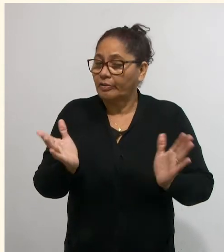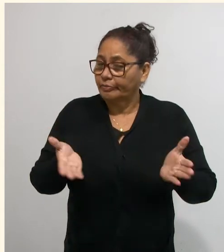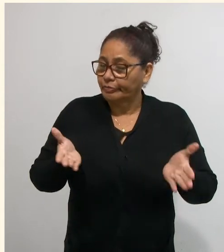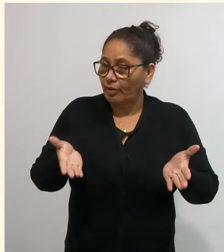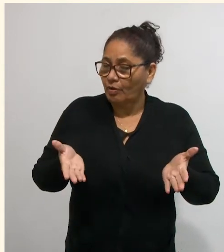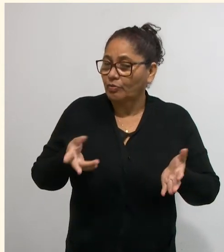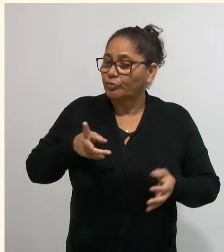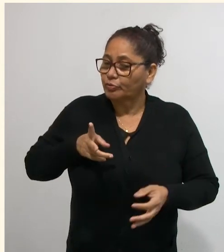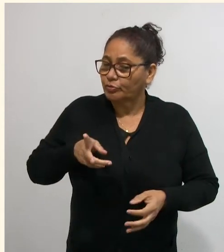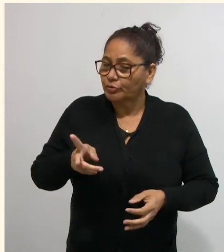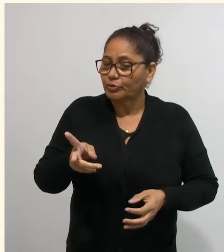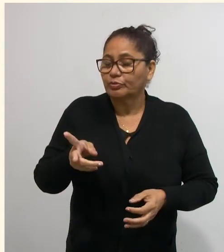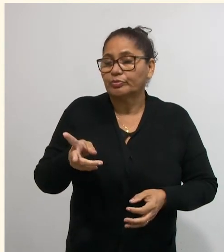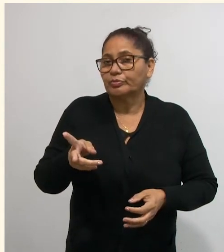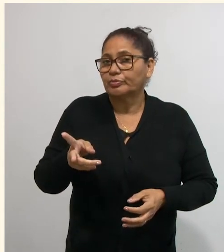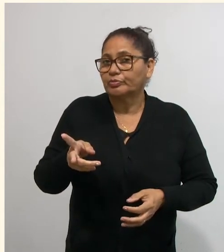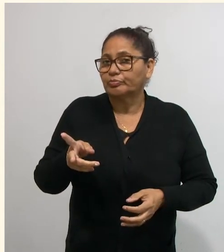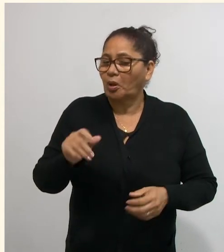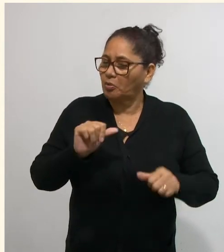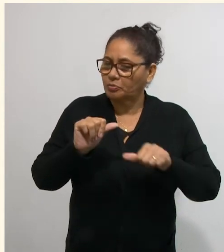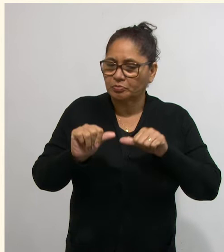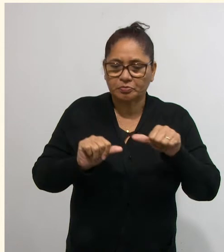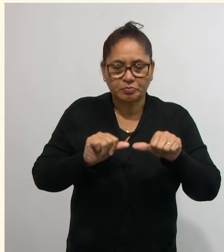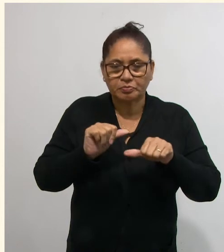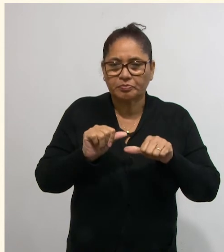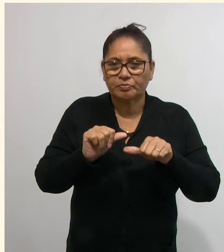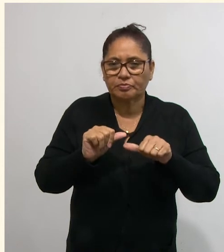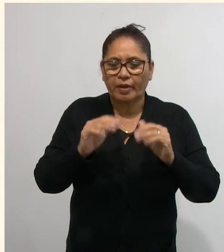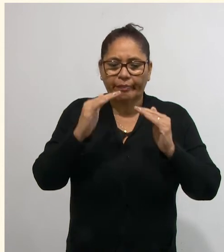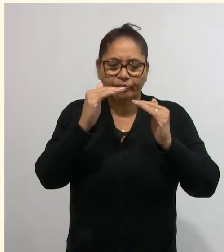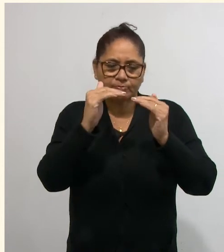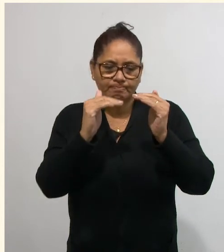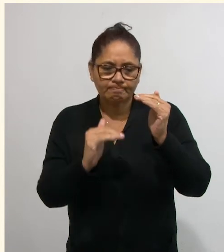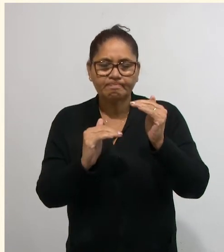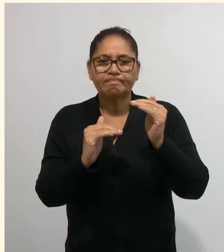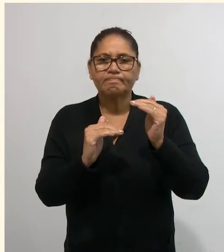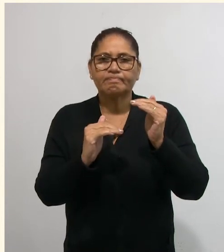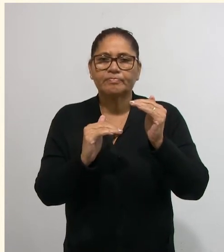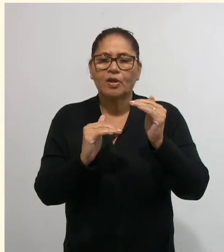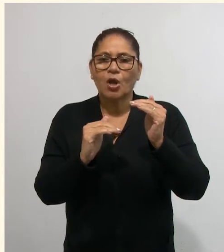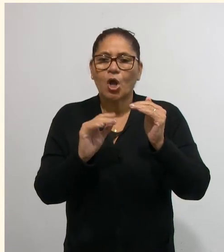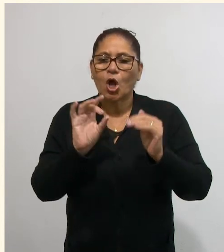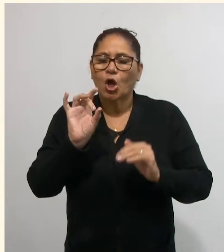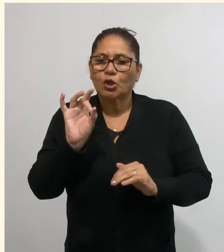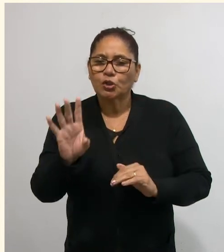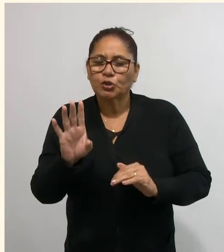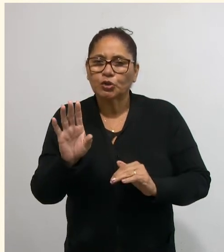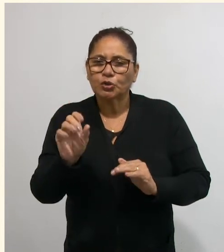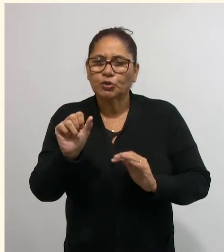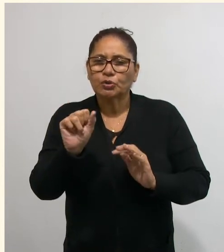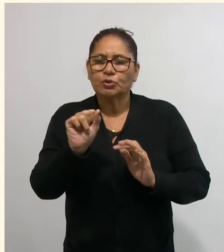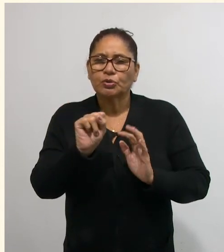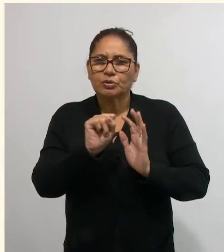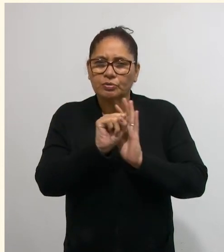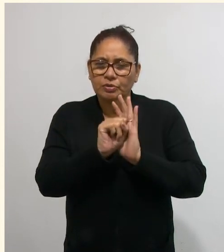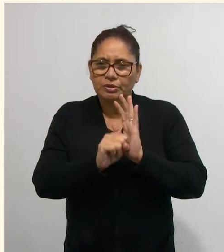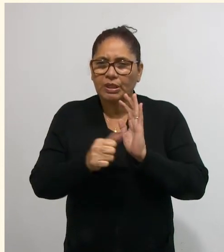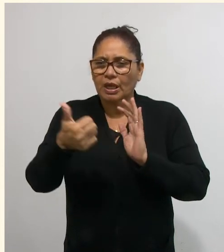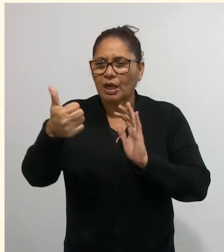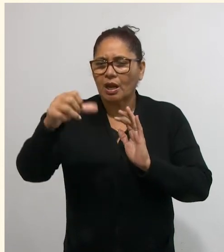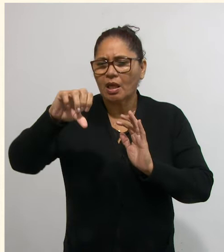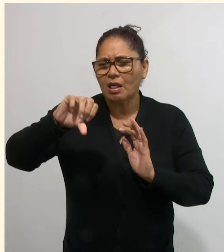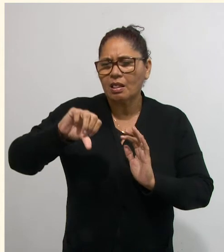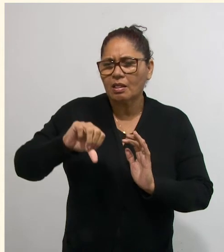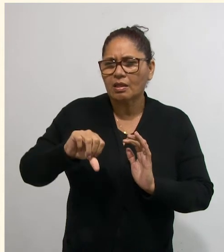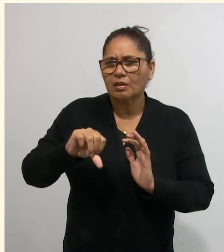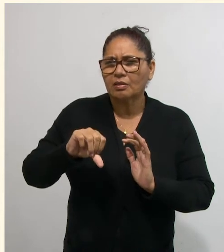dados hoje, ainda não se universalizou. Lento e desigual, só se complementando no século XIX